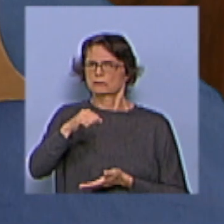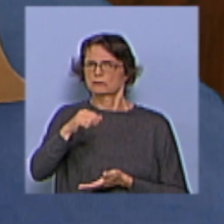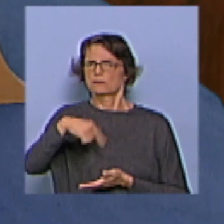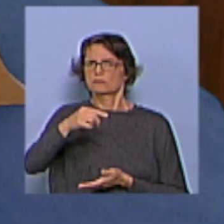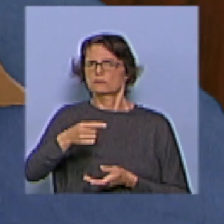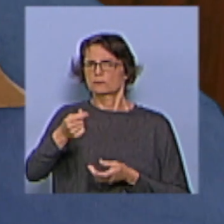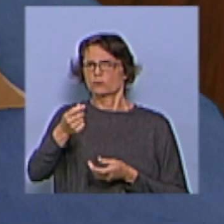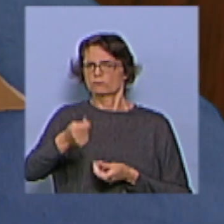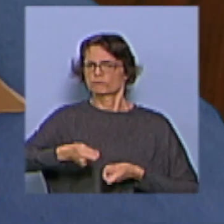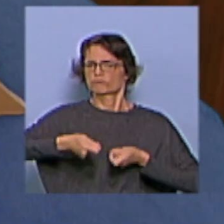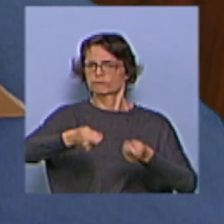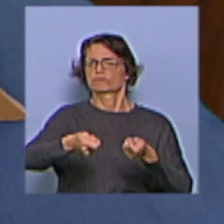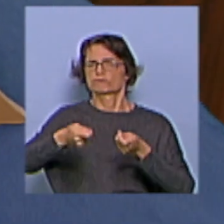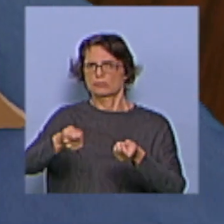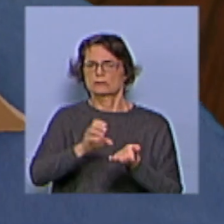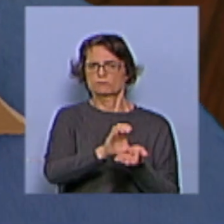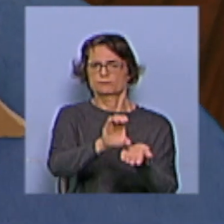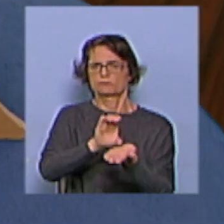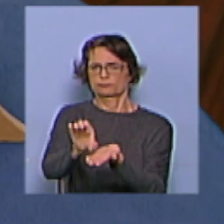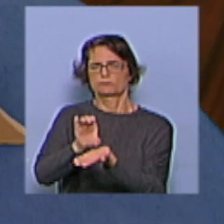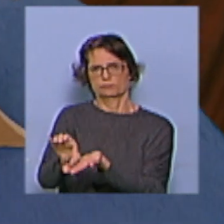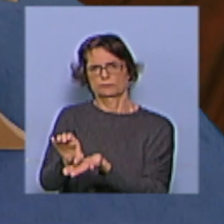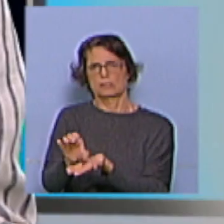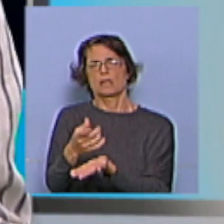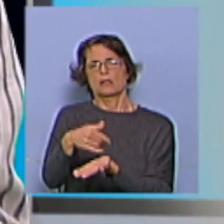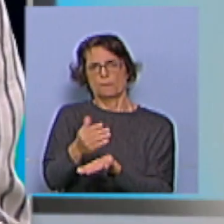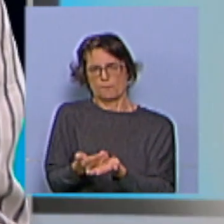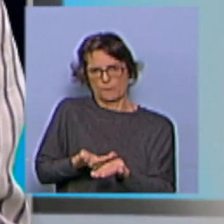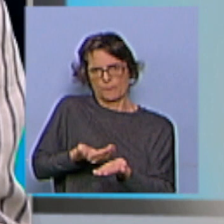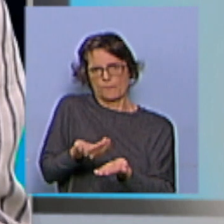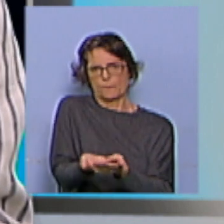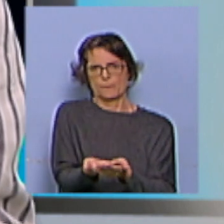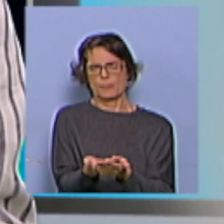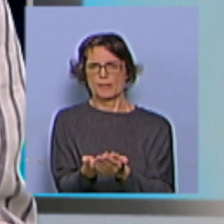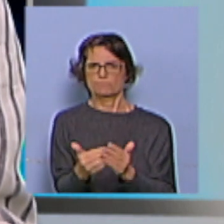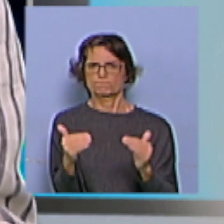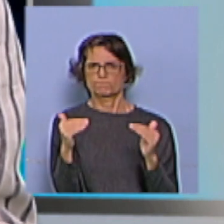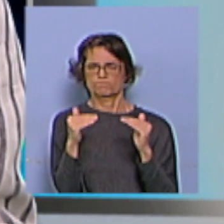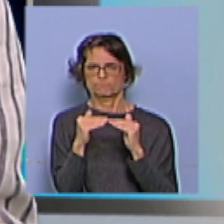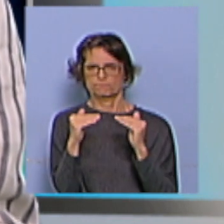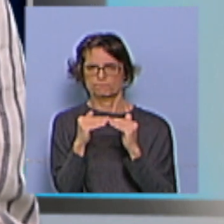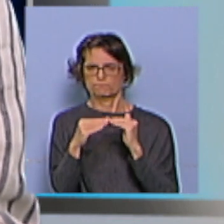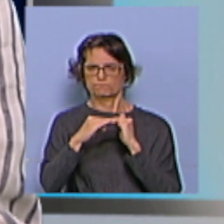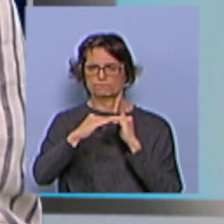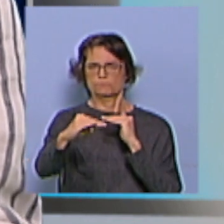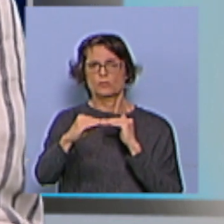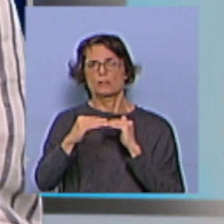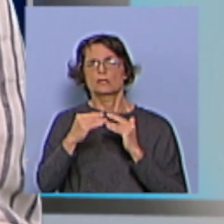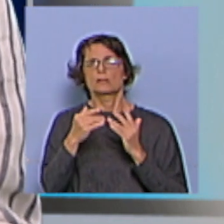necessário para fazer face à estabilidade do euro e para permitir condições de